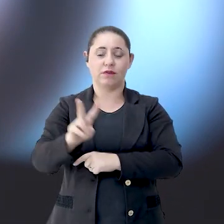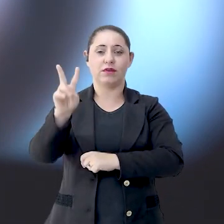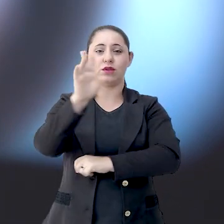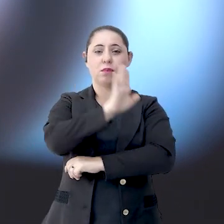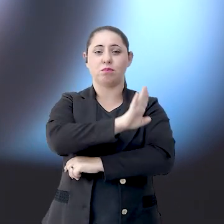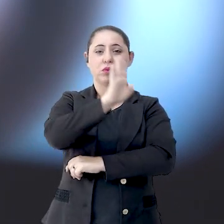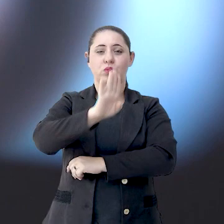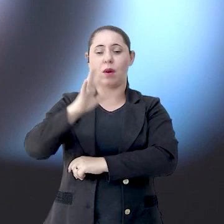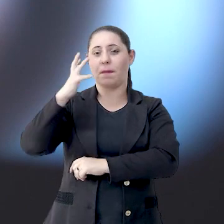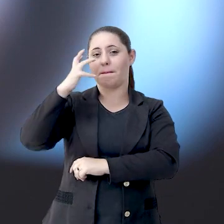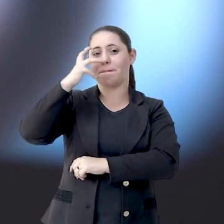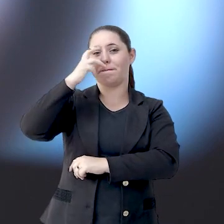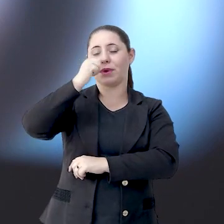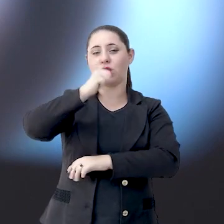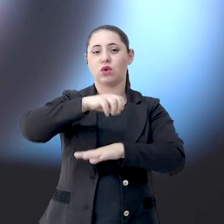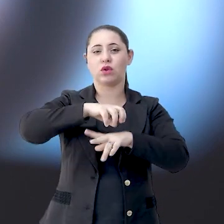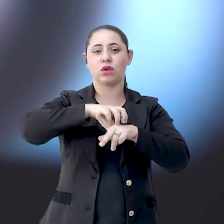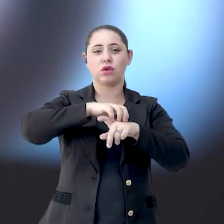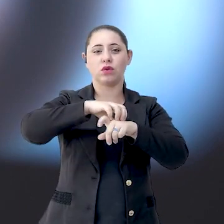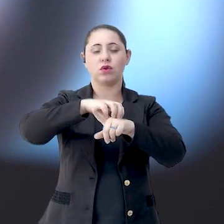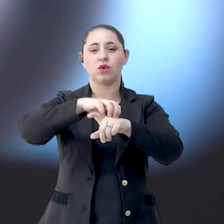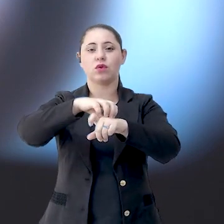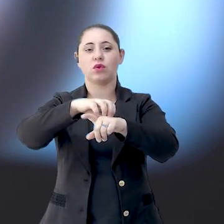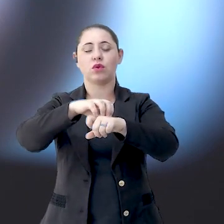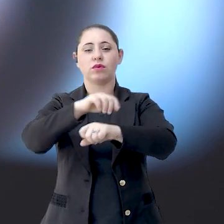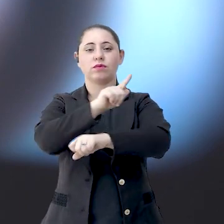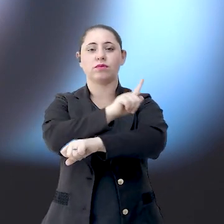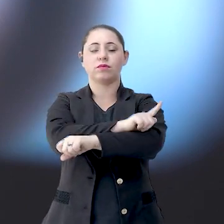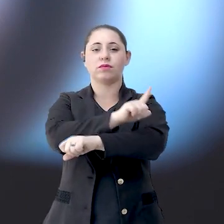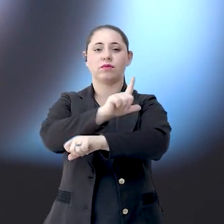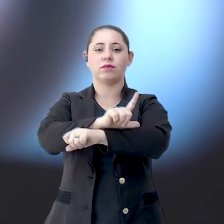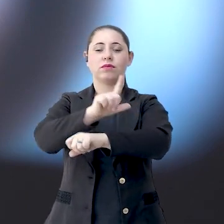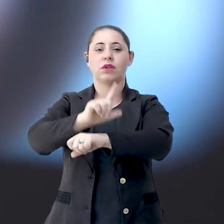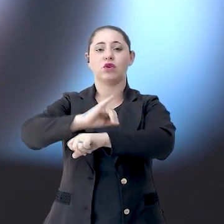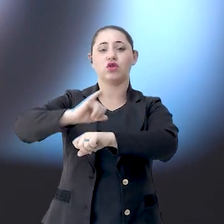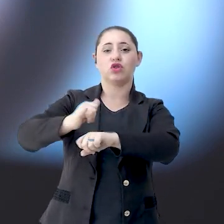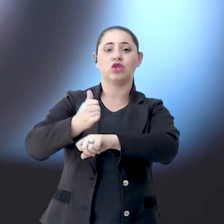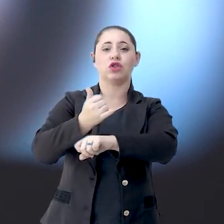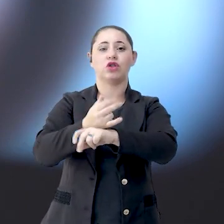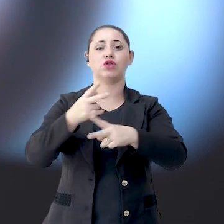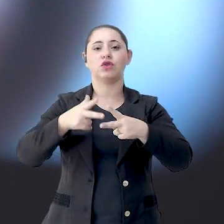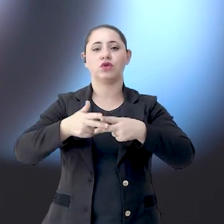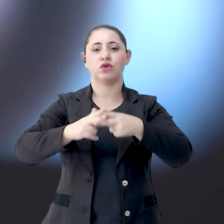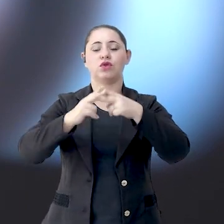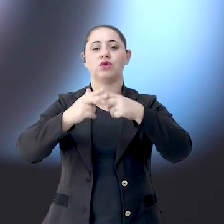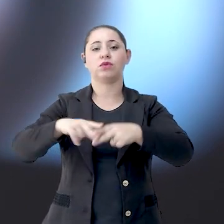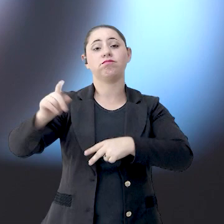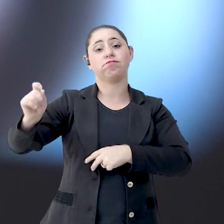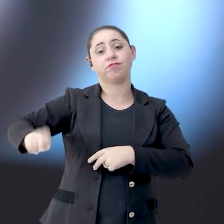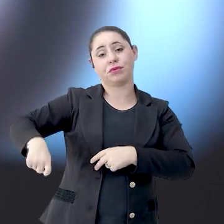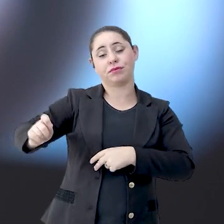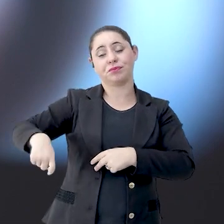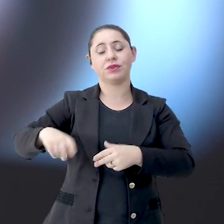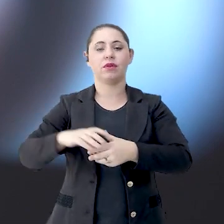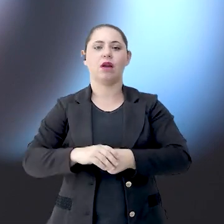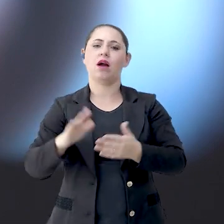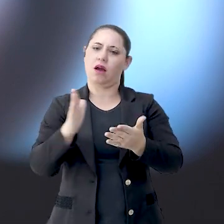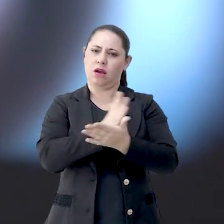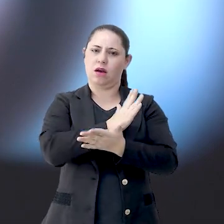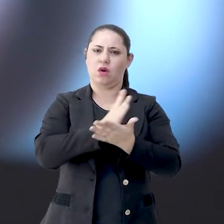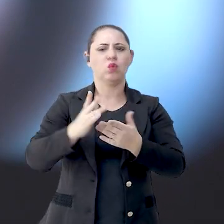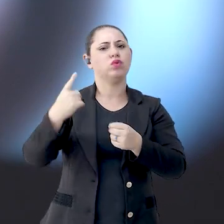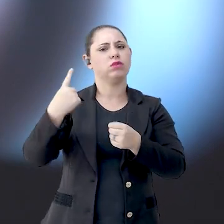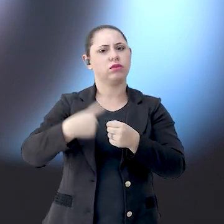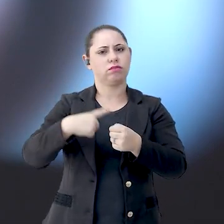Mutim. Alguns desses municípios fazem parte da Rota do Turismo de Mato Grosso do Sul, em especial